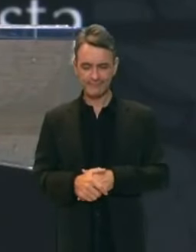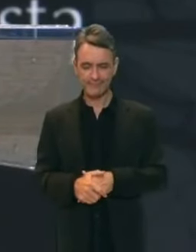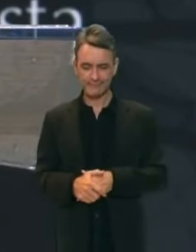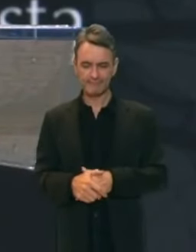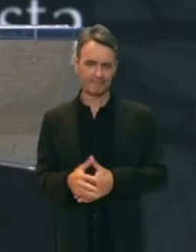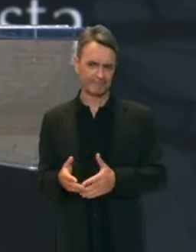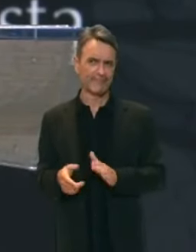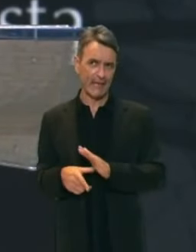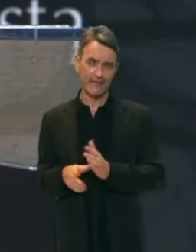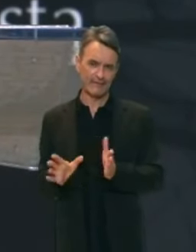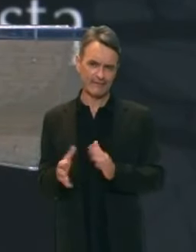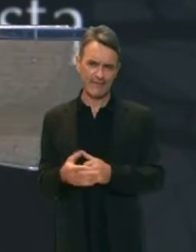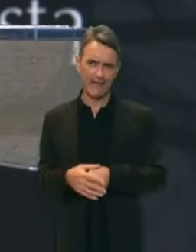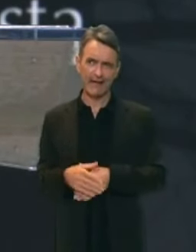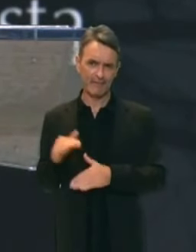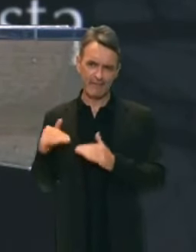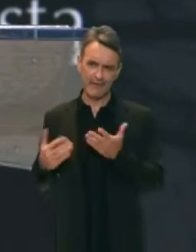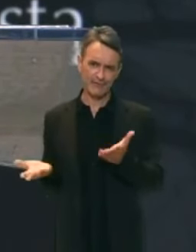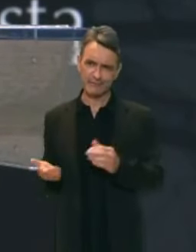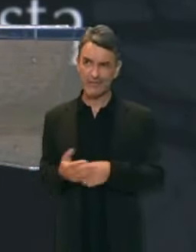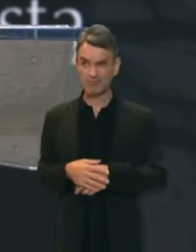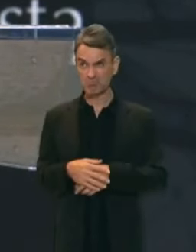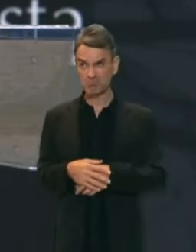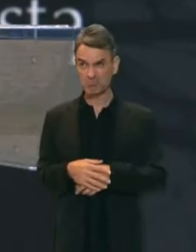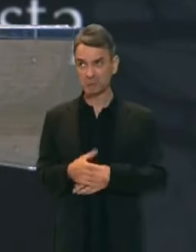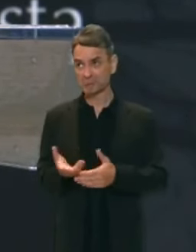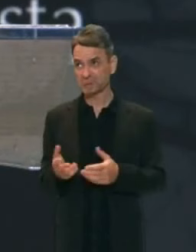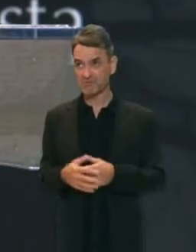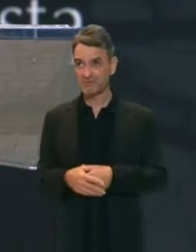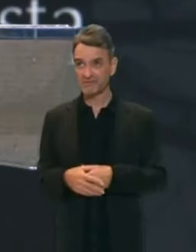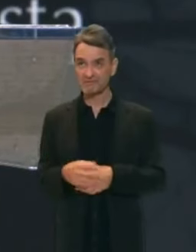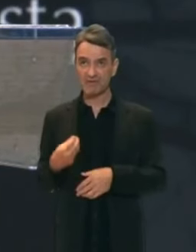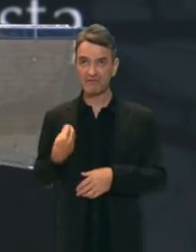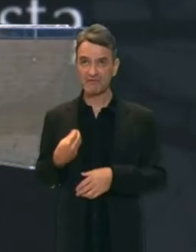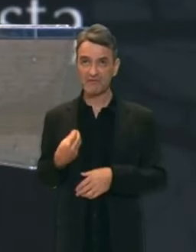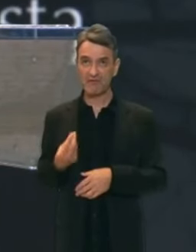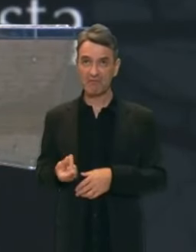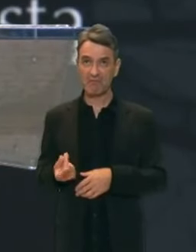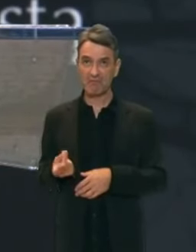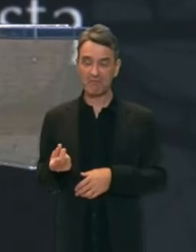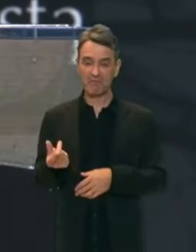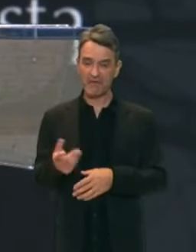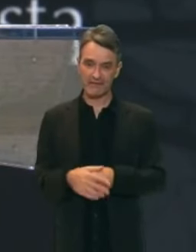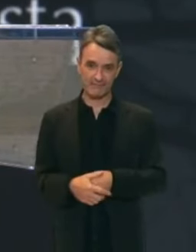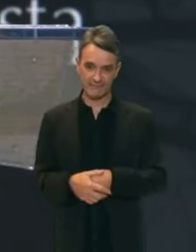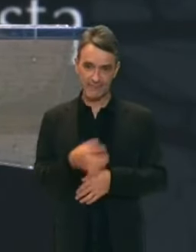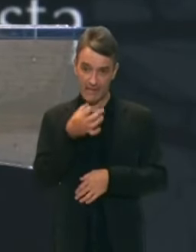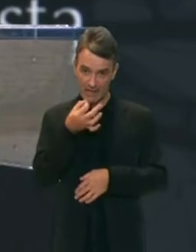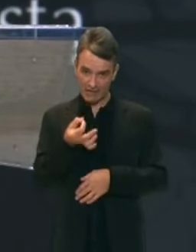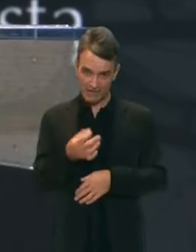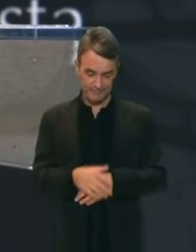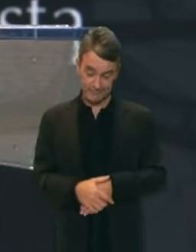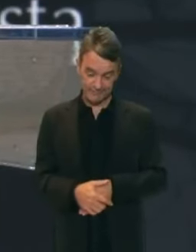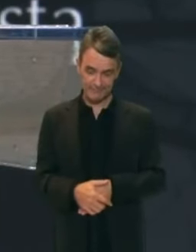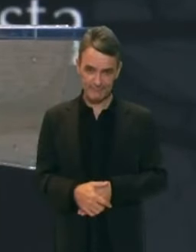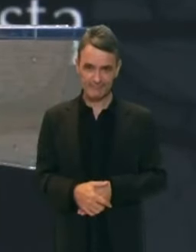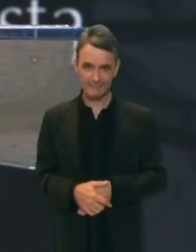Quem não tem, nem está pensando nisso. Acha que vai viver eternamente. Não é?